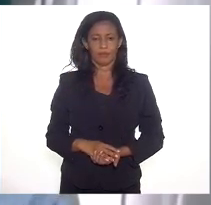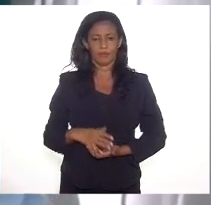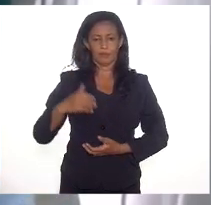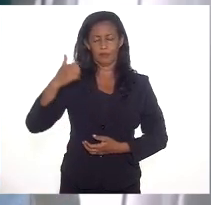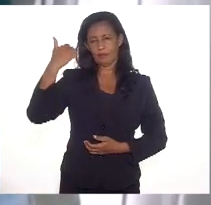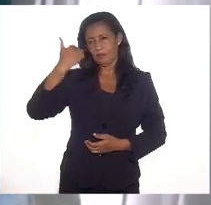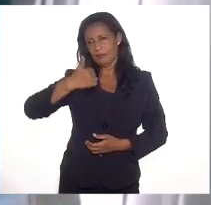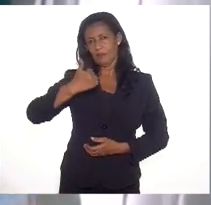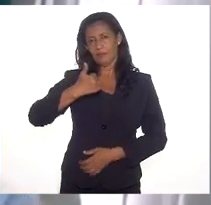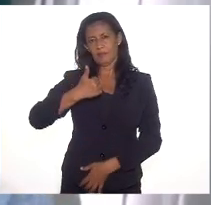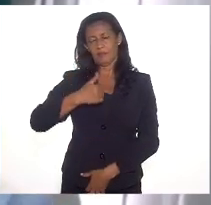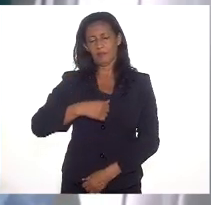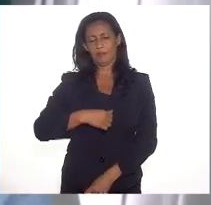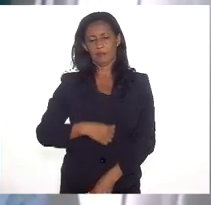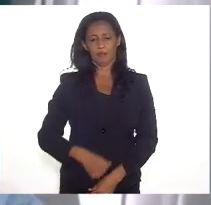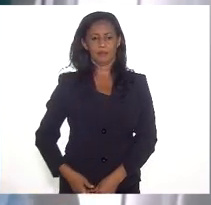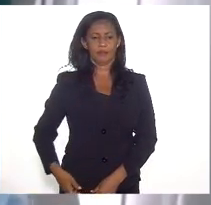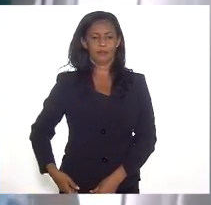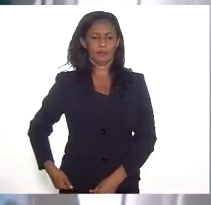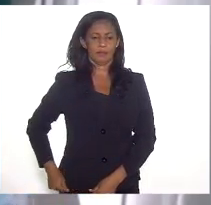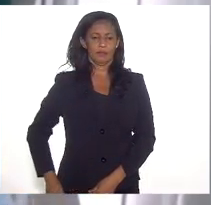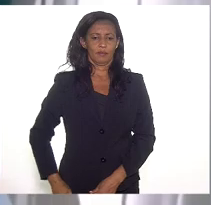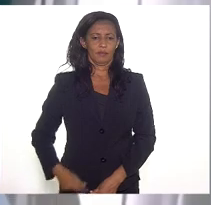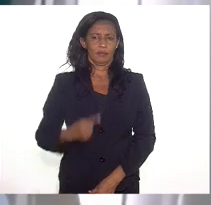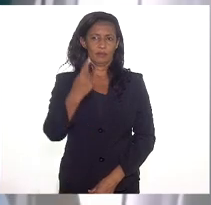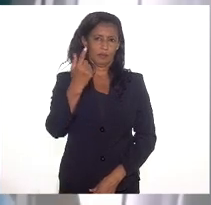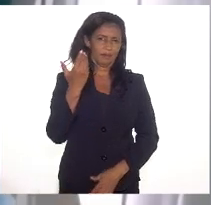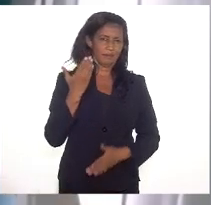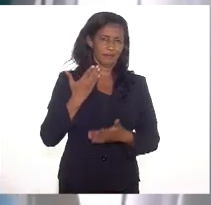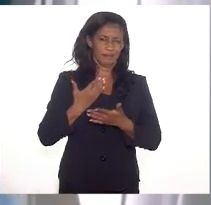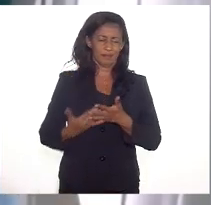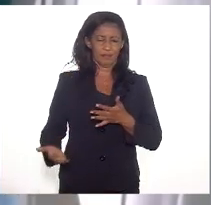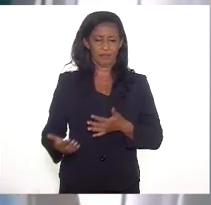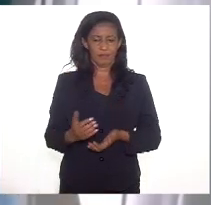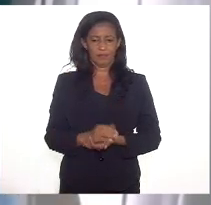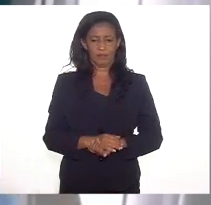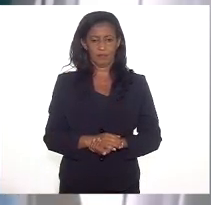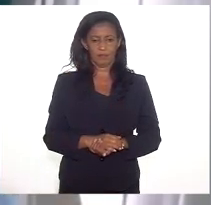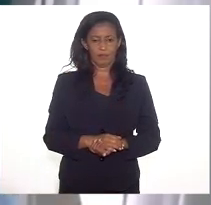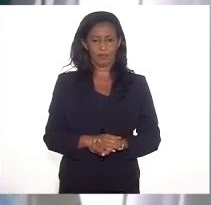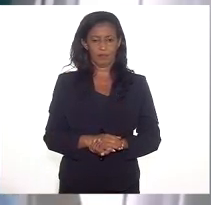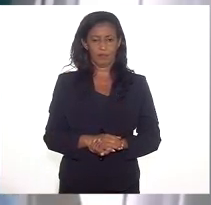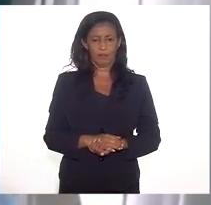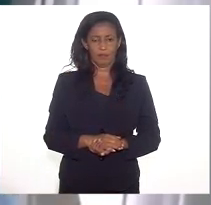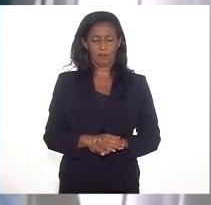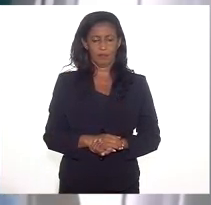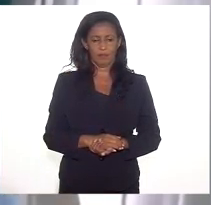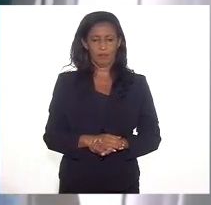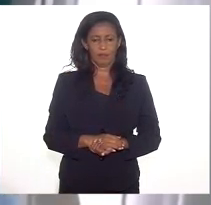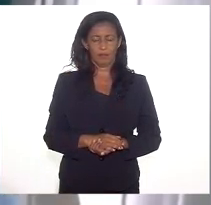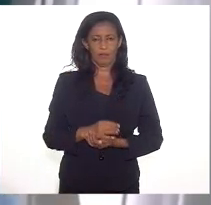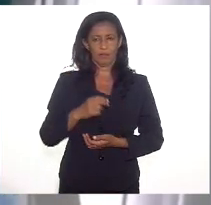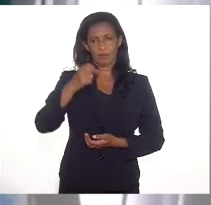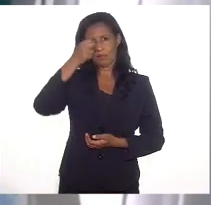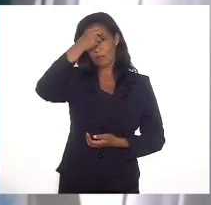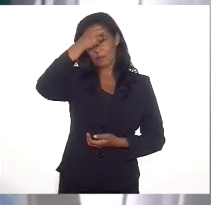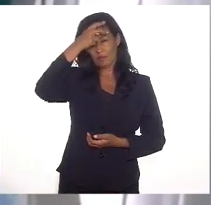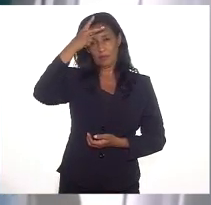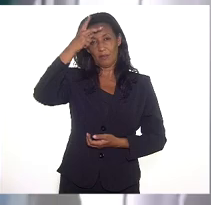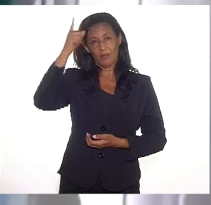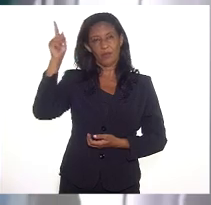uma referência a uma perda que nós tivemos na Rede Municipal de Educação de